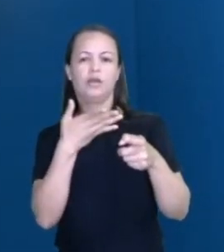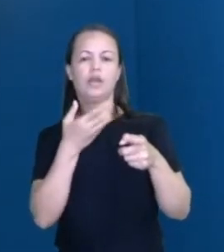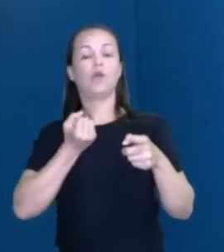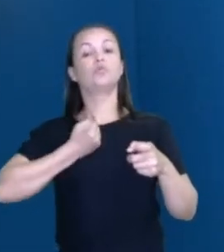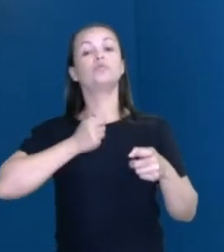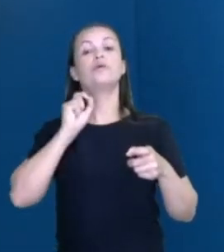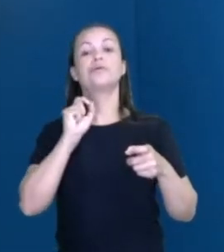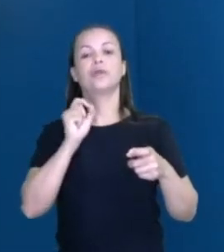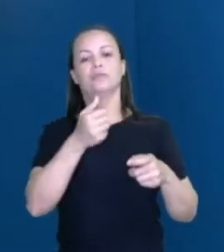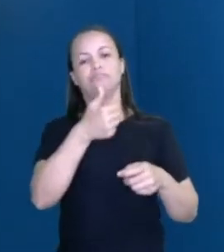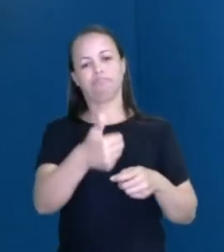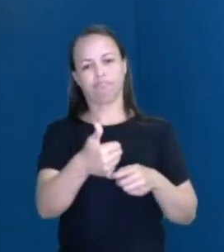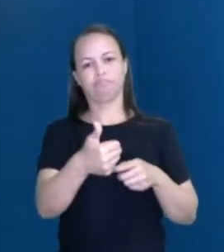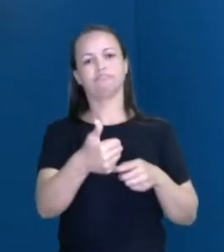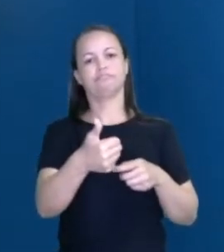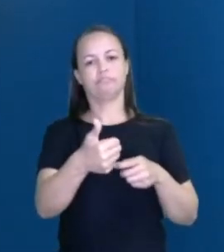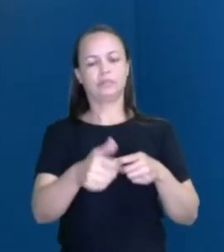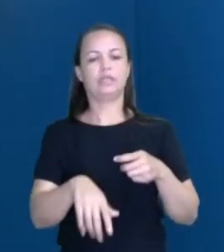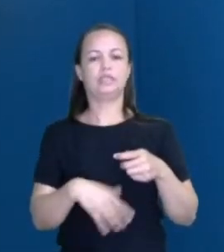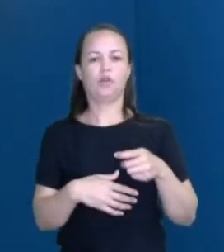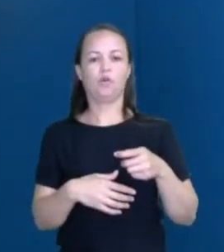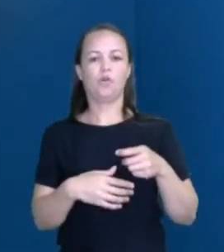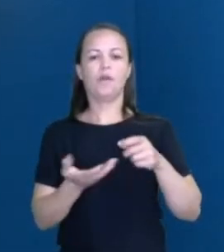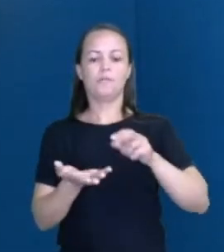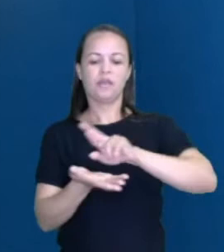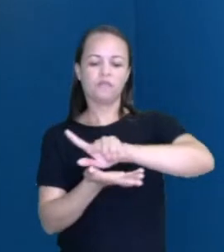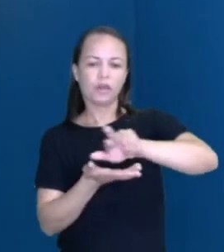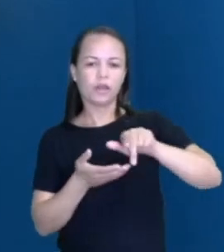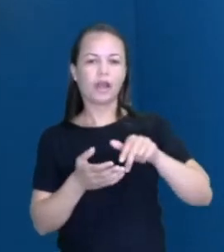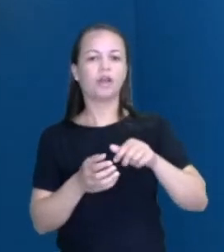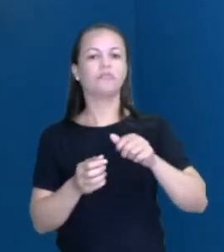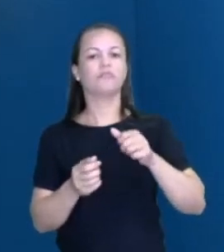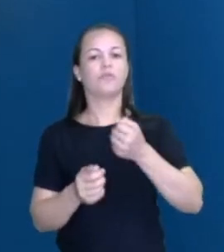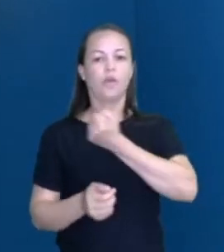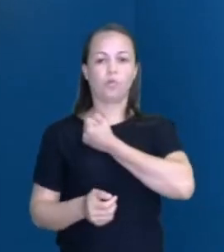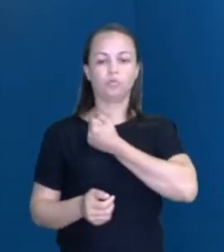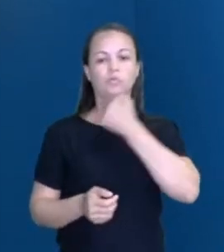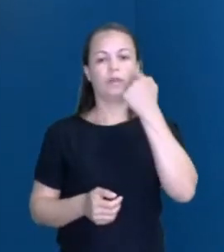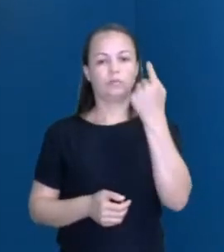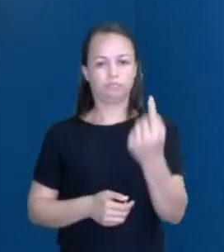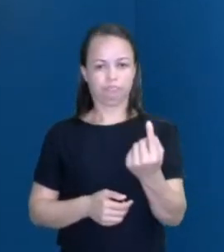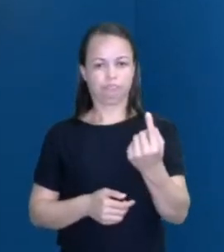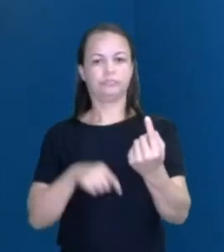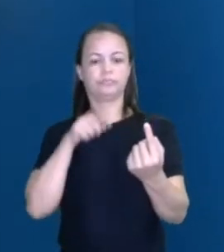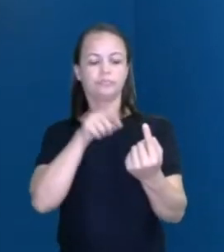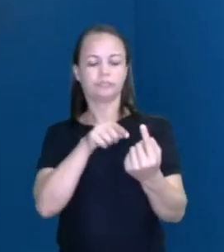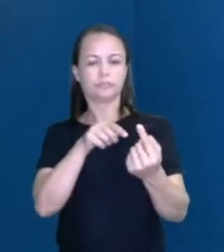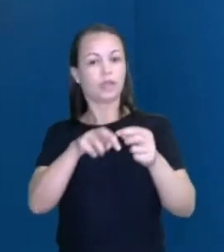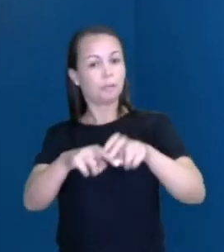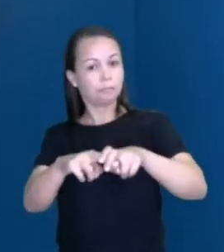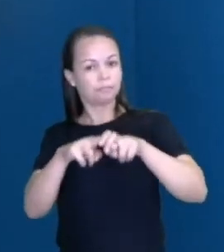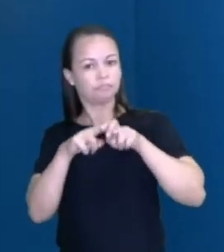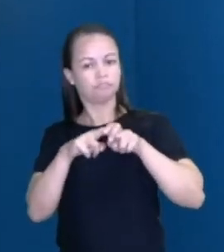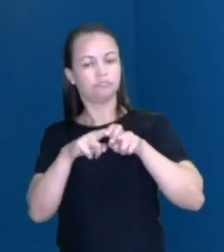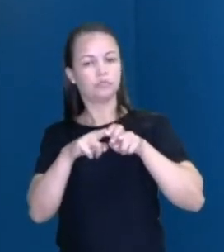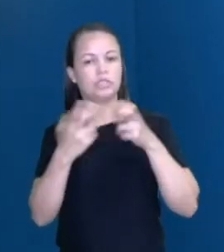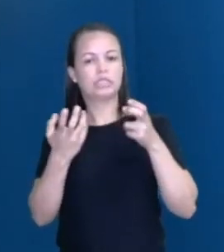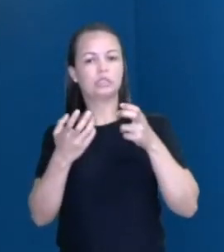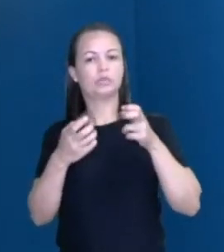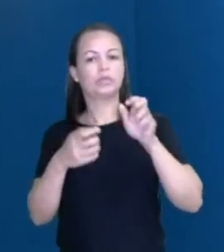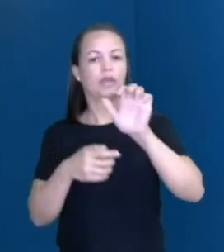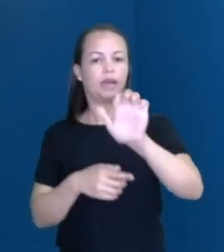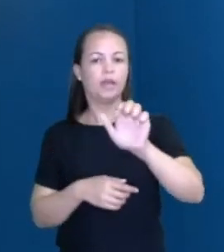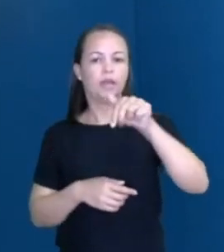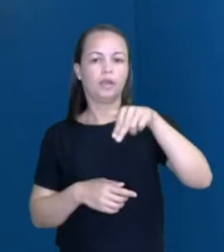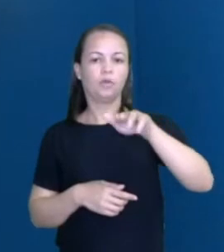1. Então, minha variável possui expoente 1. Por isso que a minha equação aqui